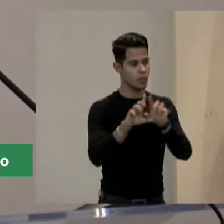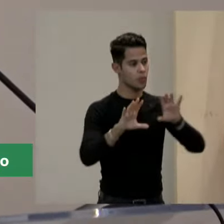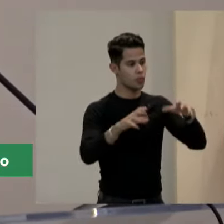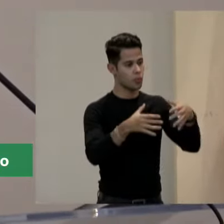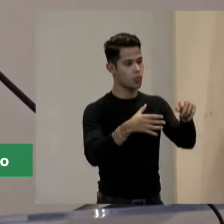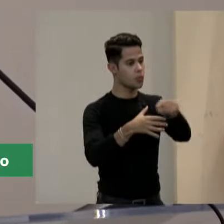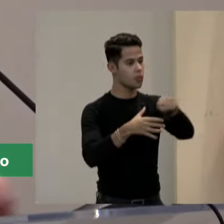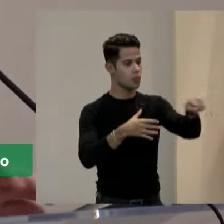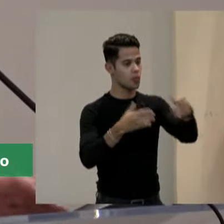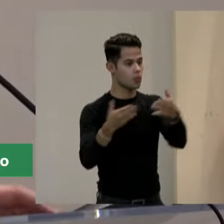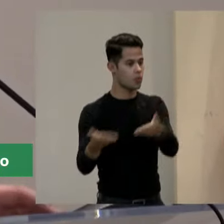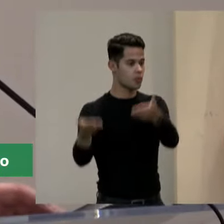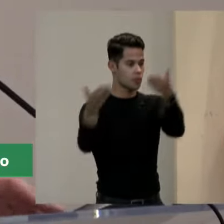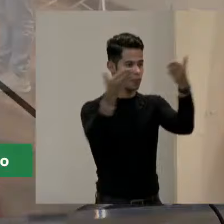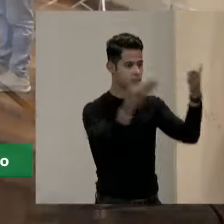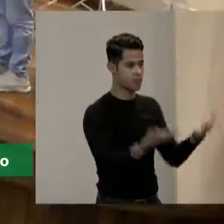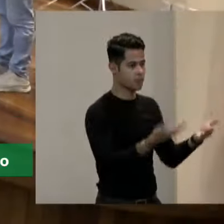favor.